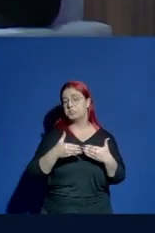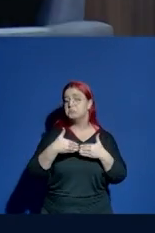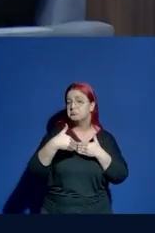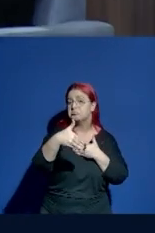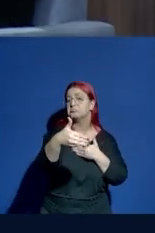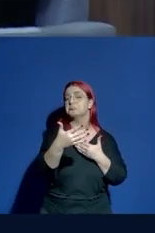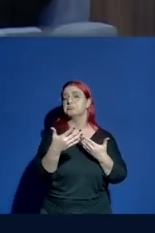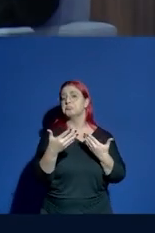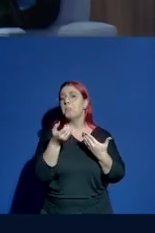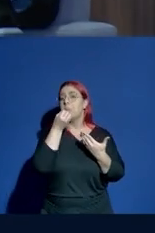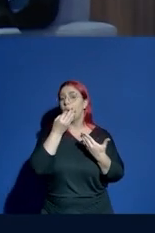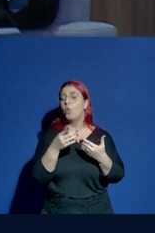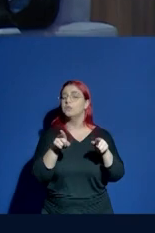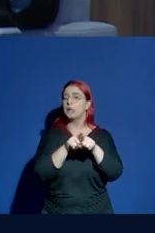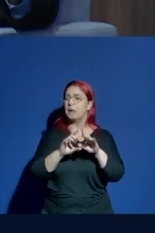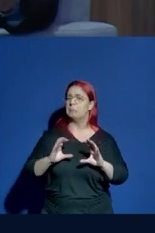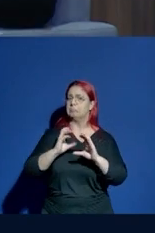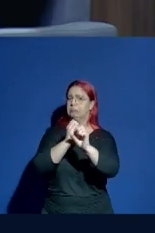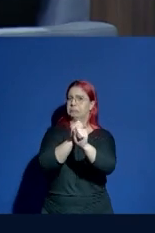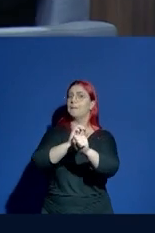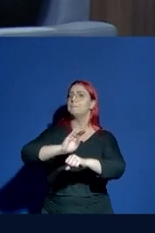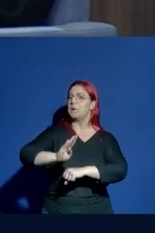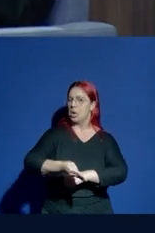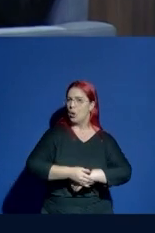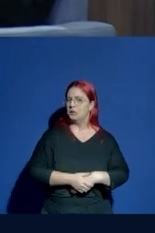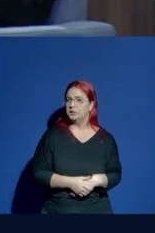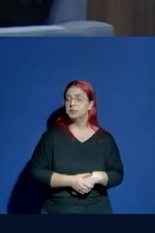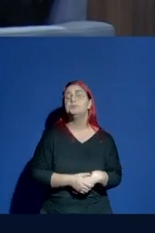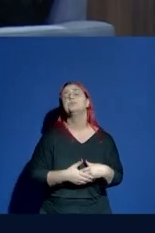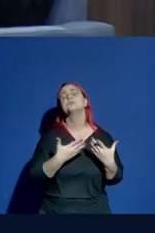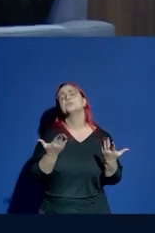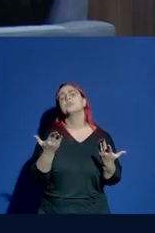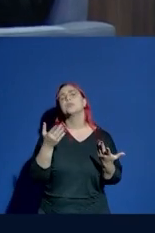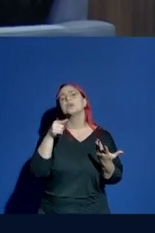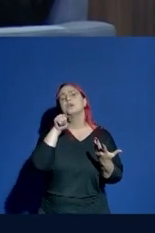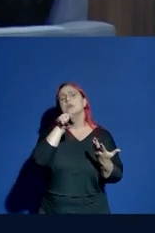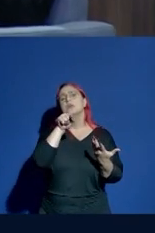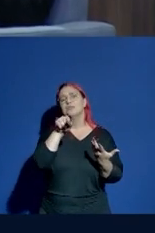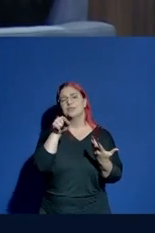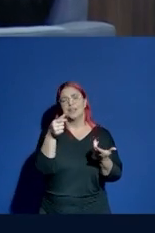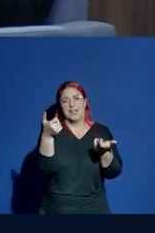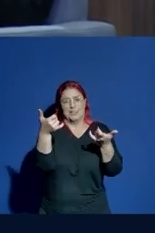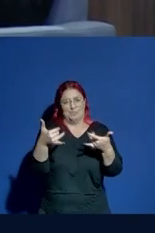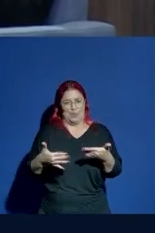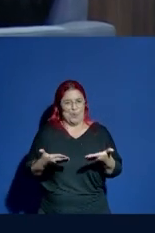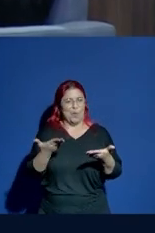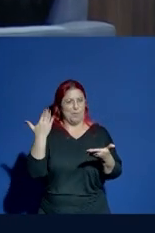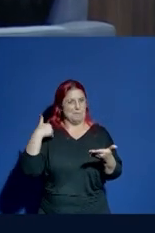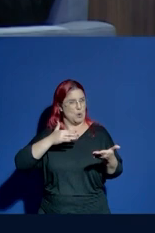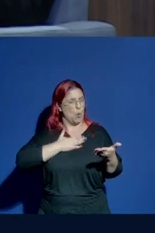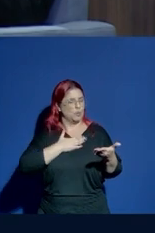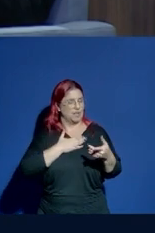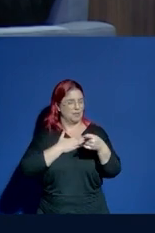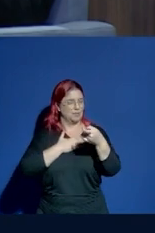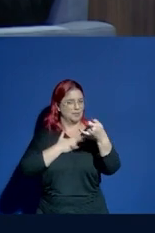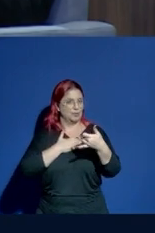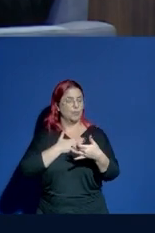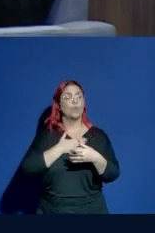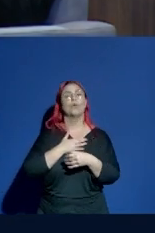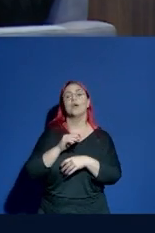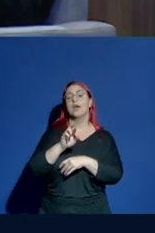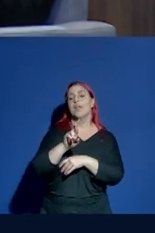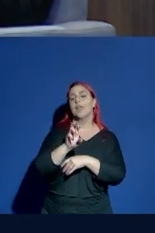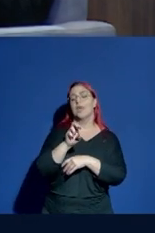e soma muitos bilhões nessa conta um tema que o senhor colocou na sua frase a sua falante que eu gostei muito também foi uma nova Bio